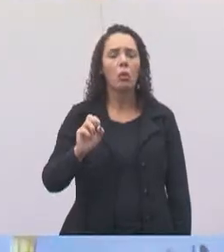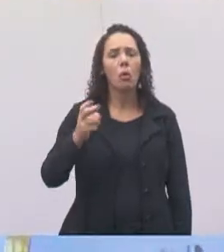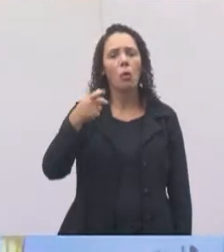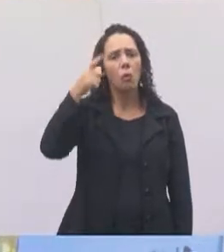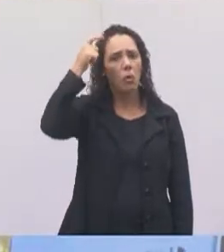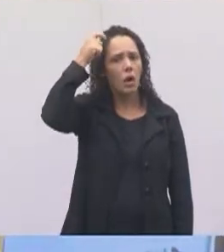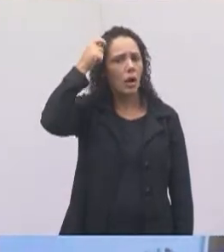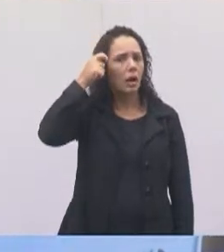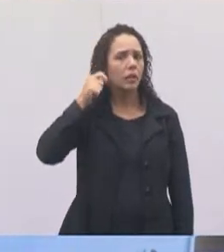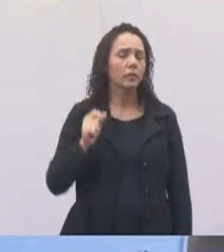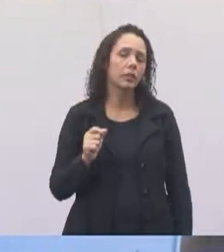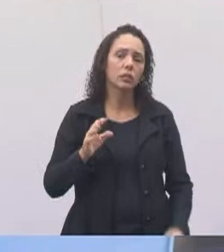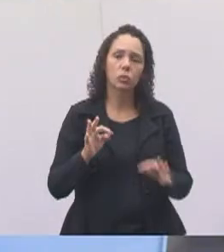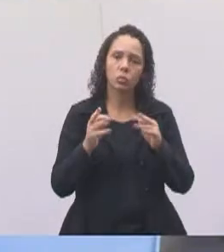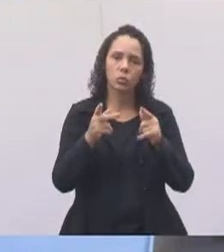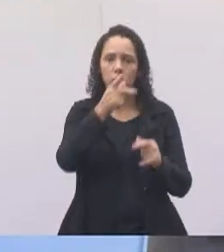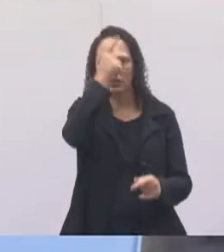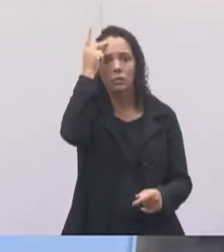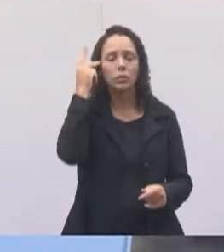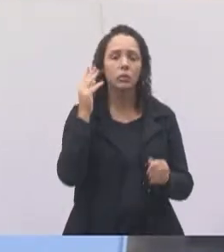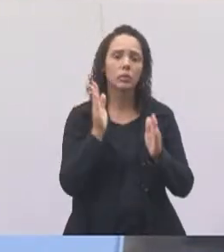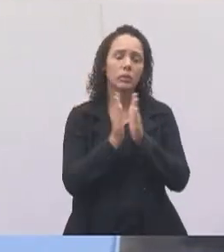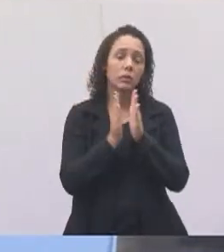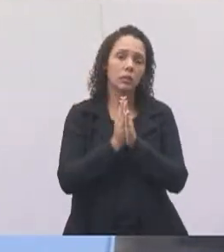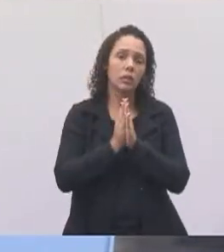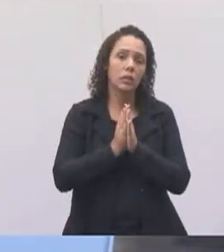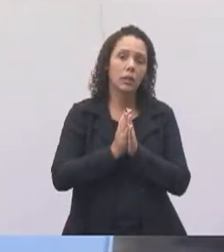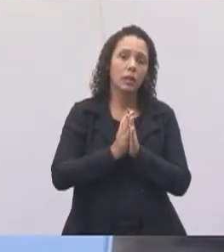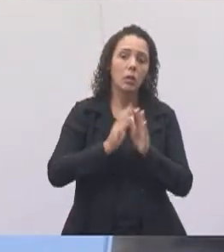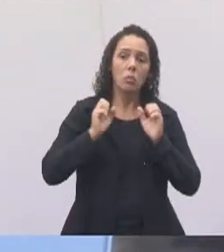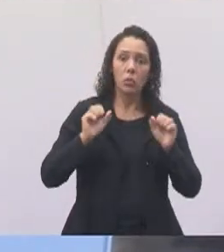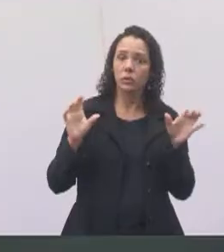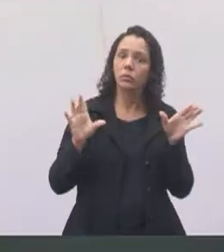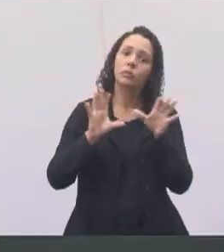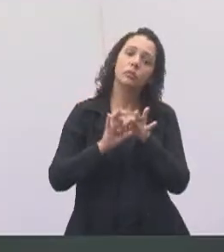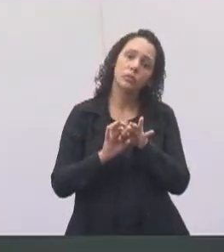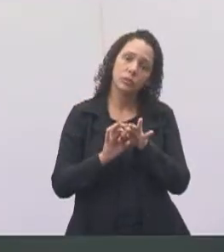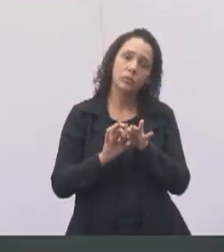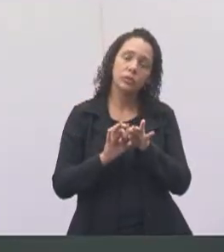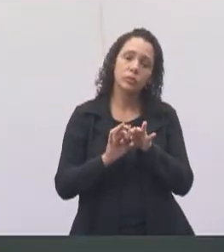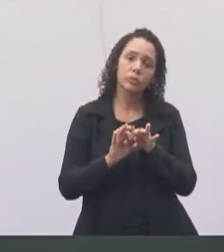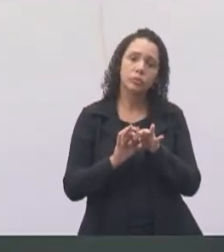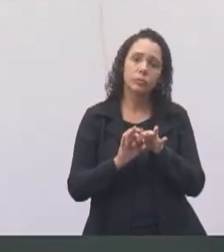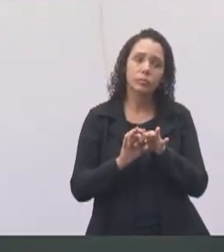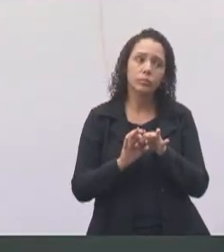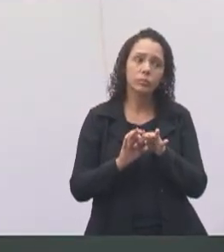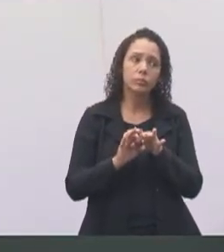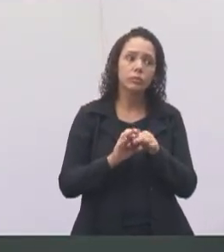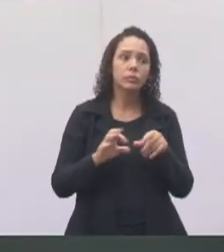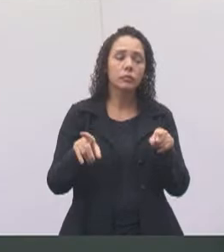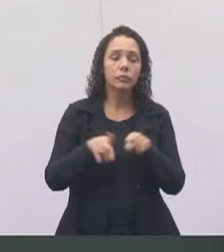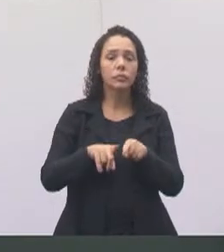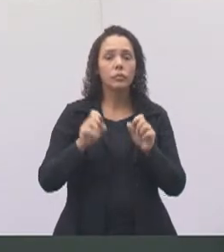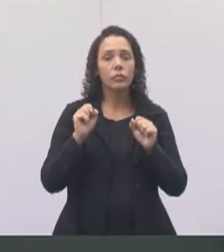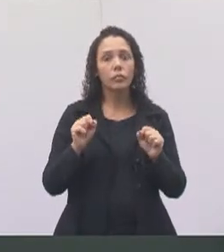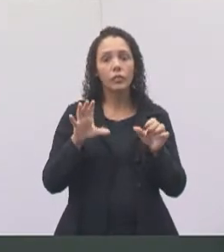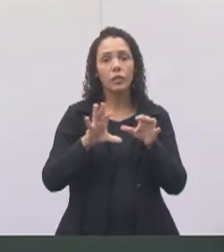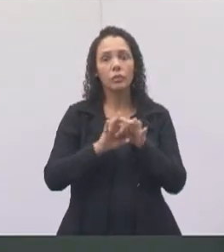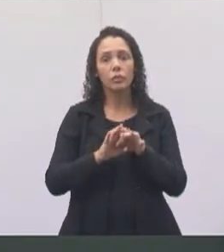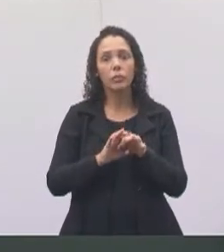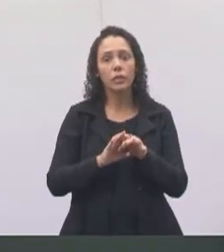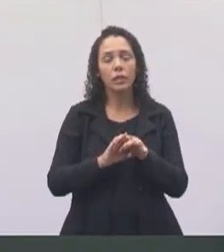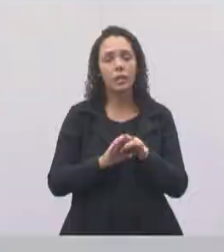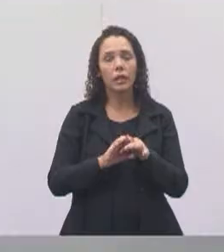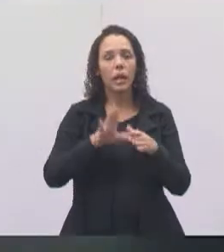africana, todo mundo reza. Então, nós podemos nos unir na oração. E podemos nos unir na